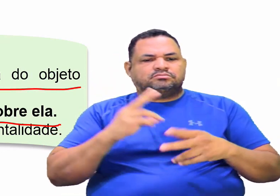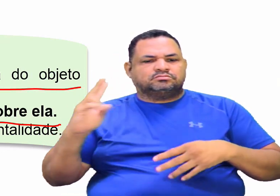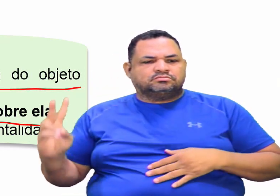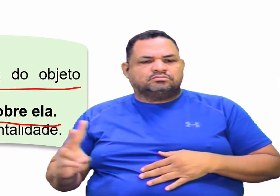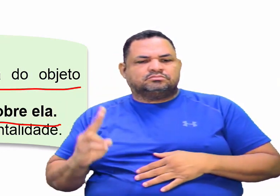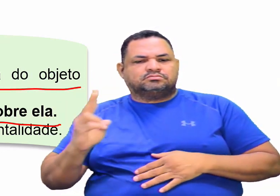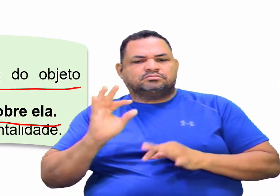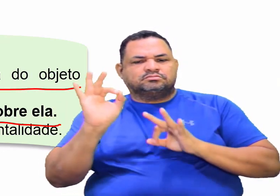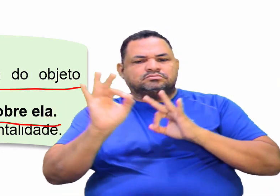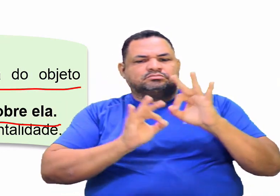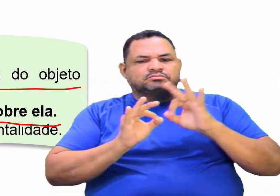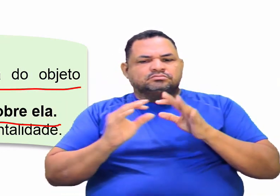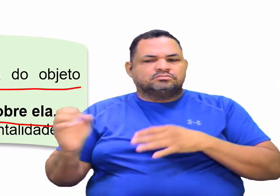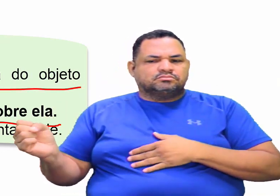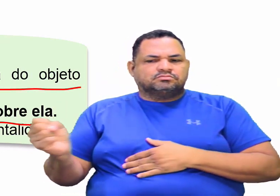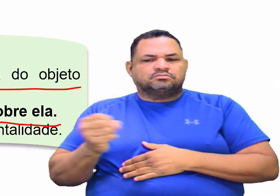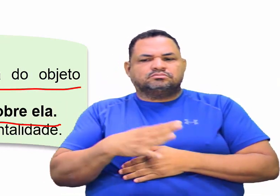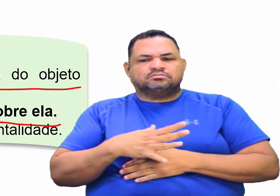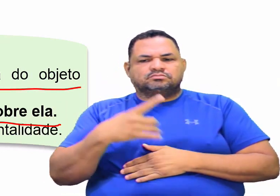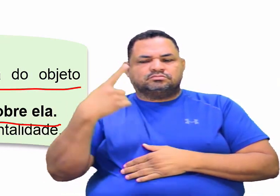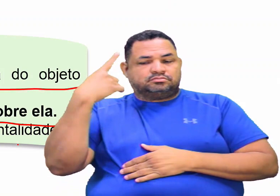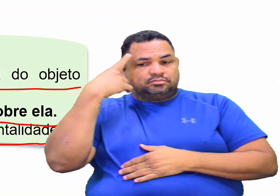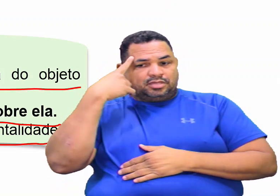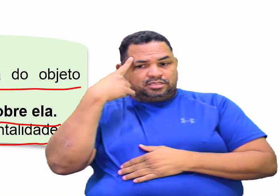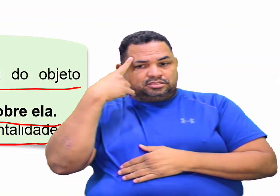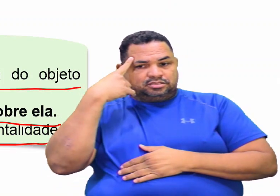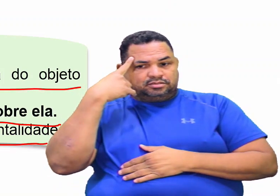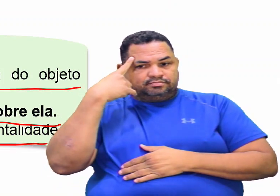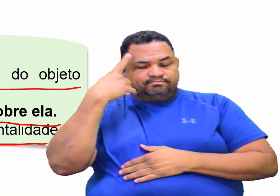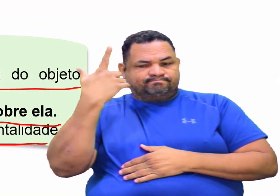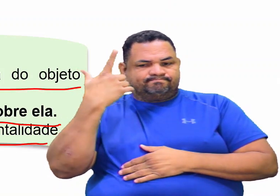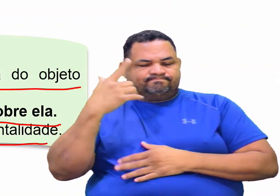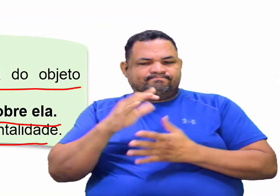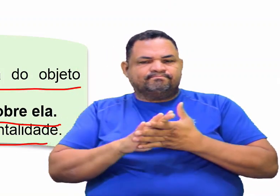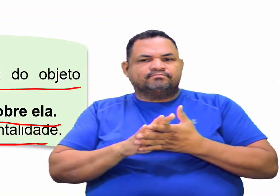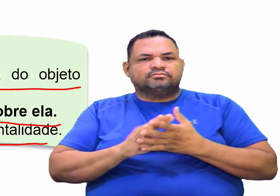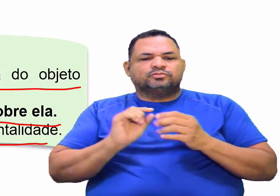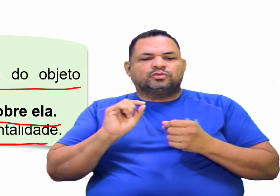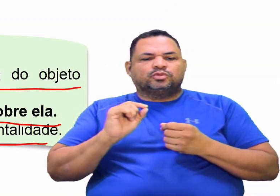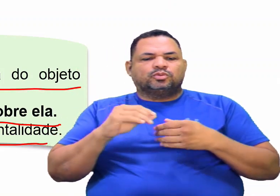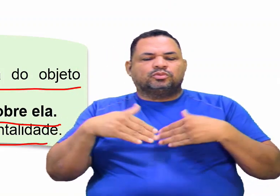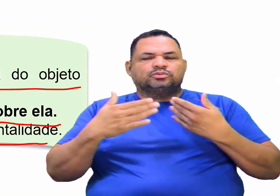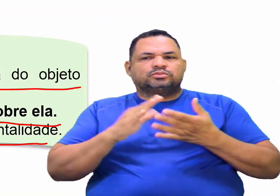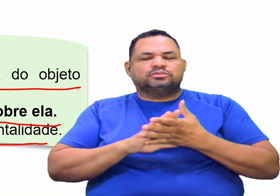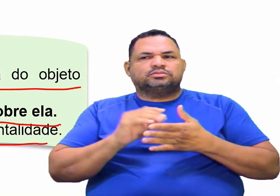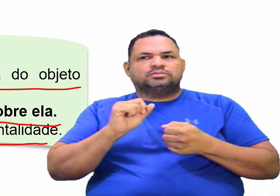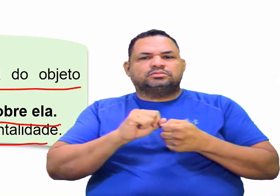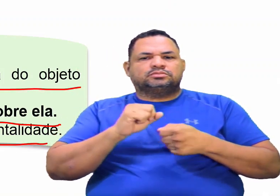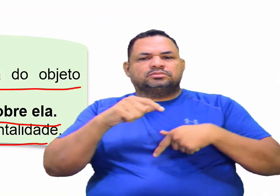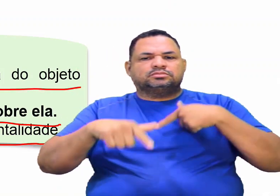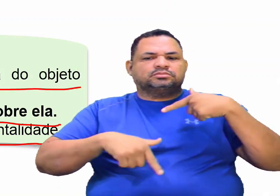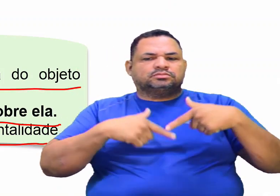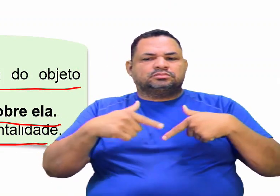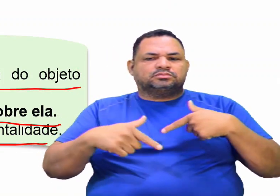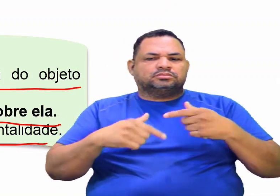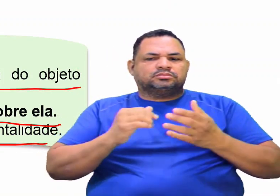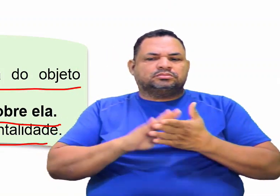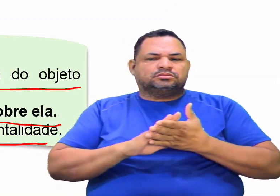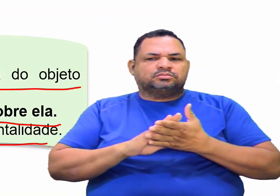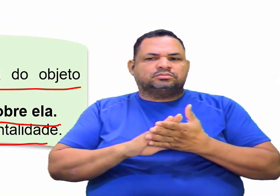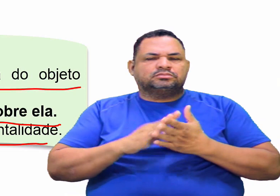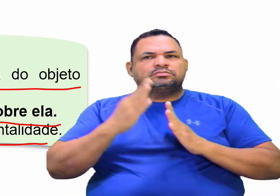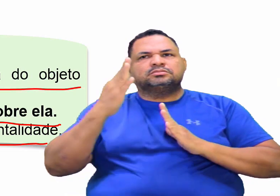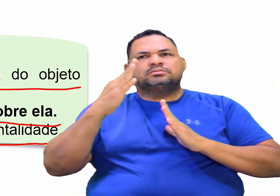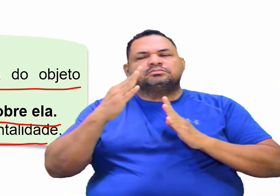valores para a constituição de uma nova mentalidade. Essa questão de você produzir e refletir ou colocar uma